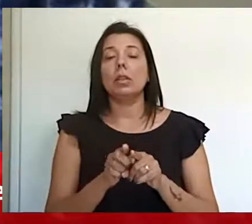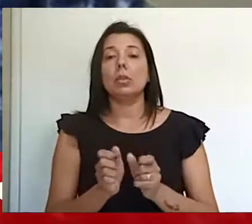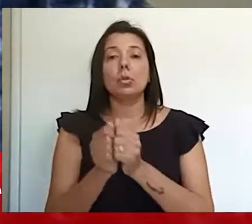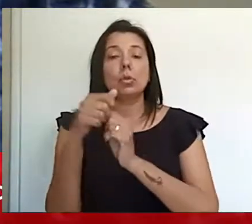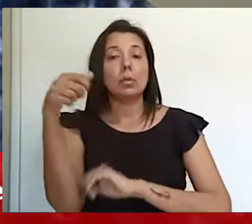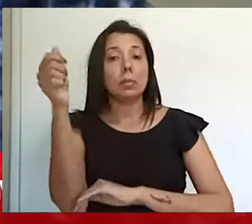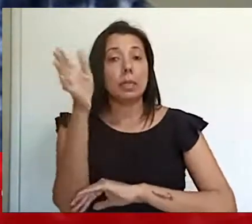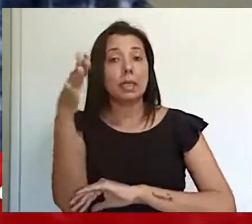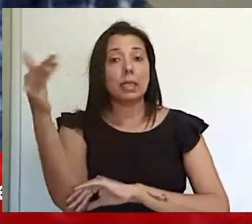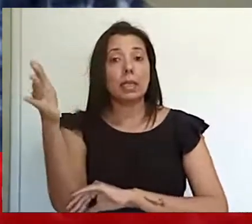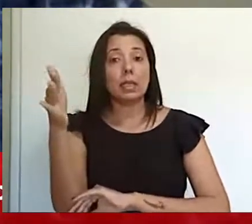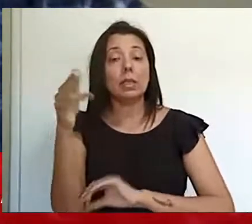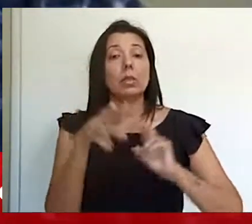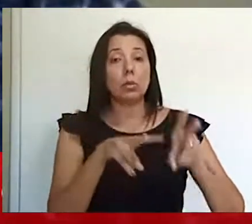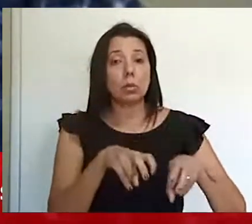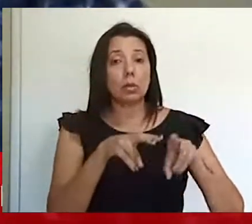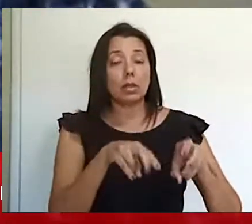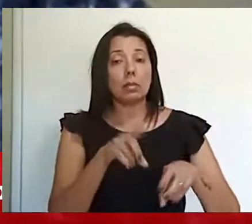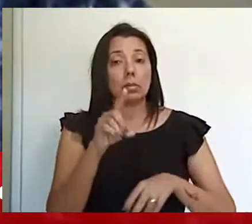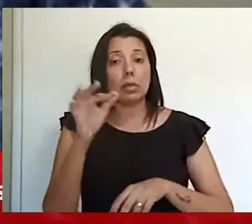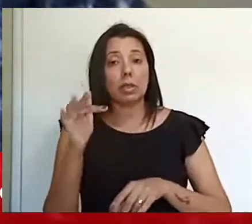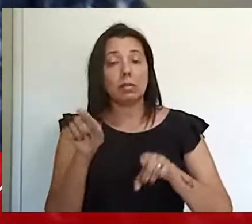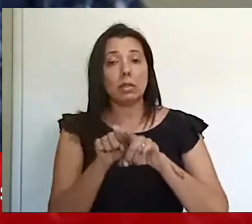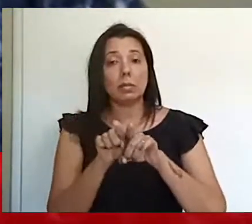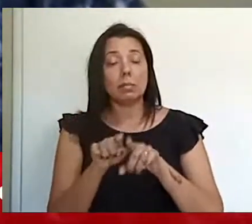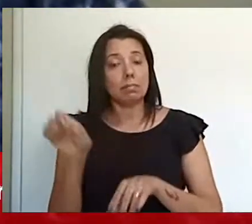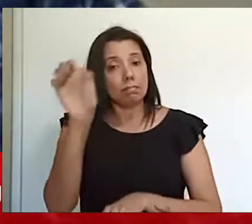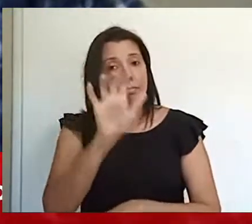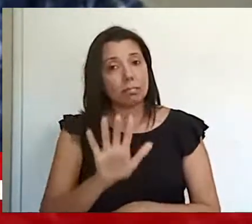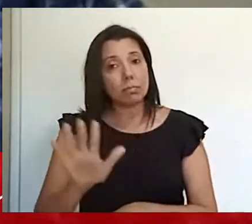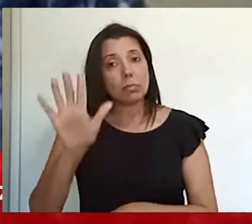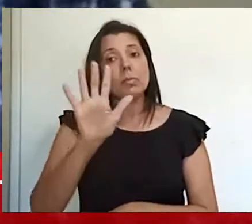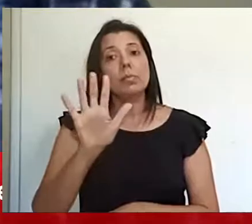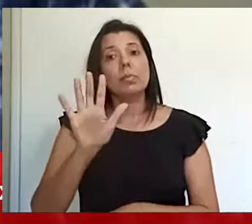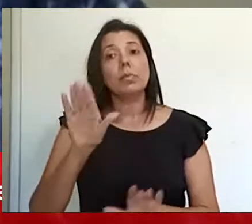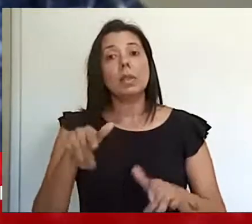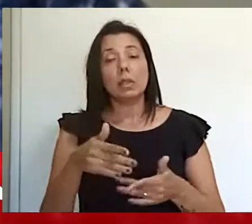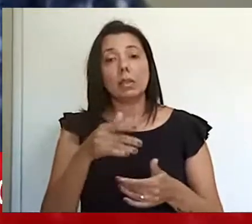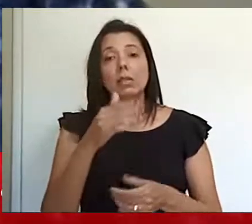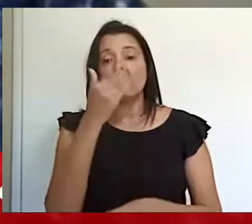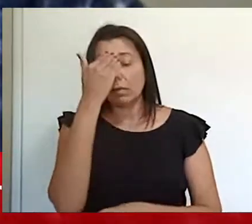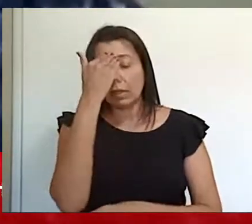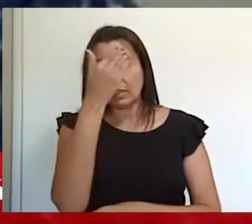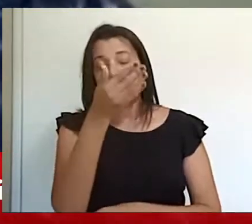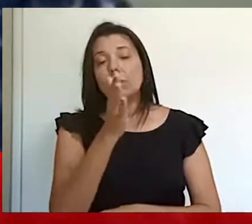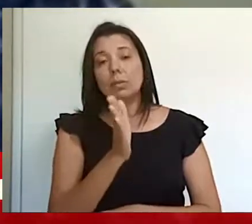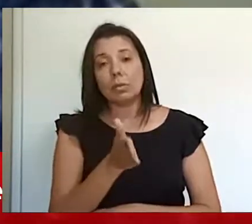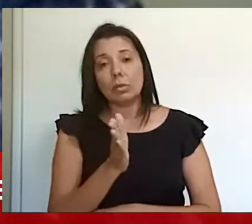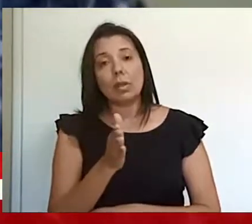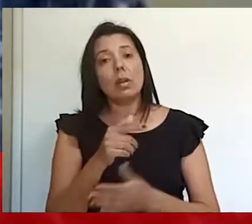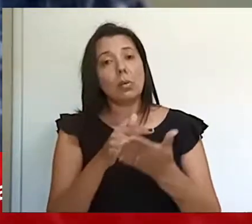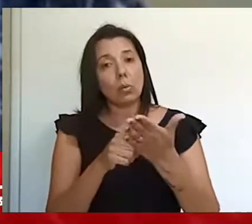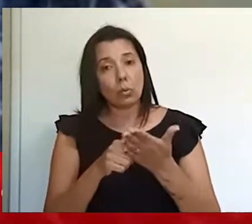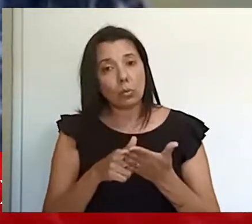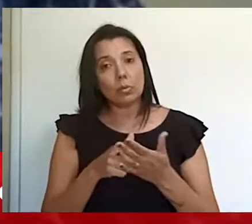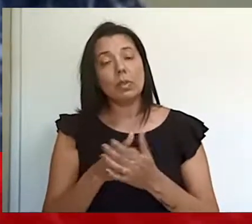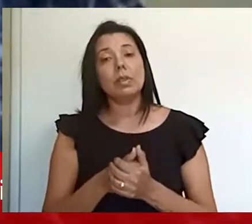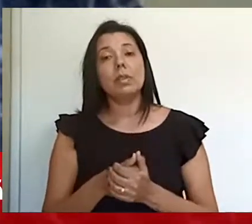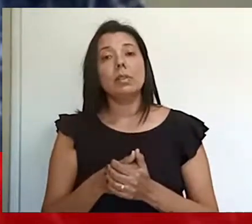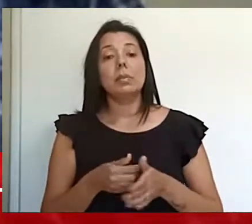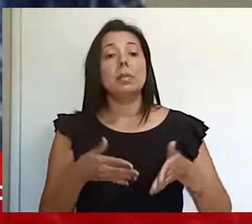Distrito Federal e nacionalmente. Então, desde já agradeço o convite para participar desse momento com a